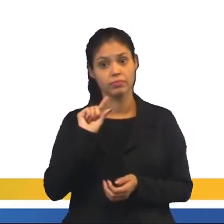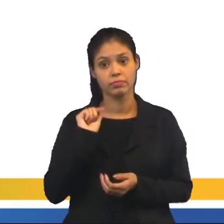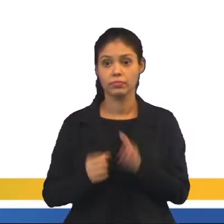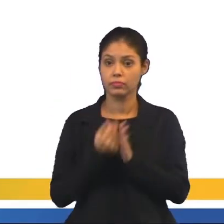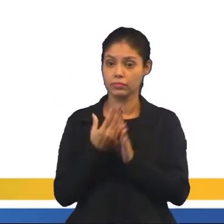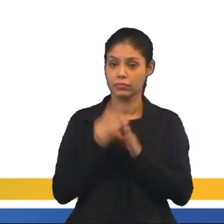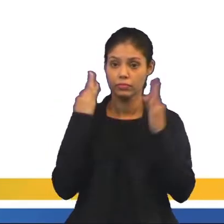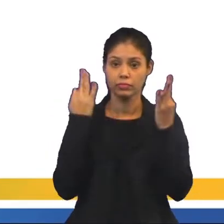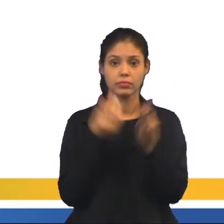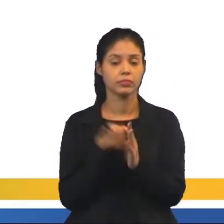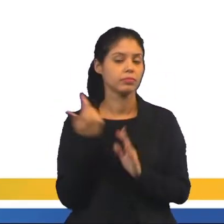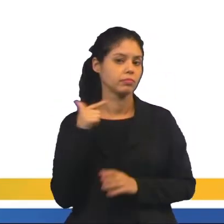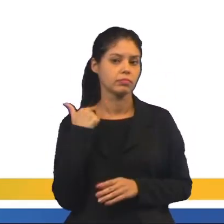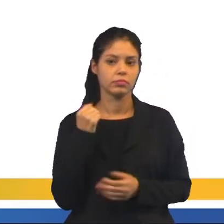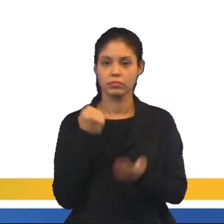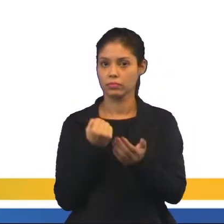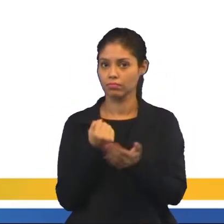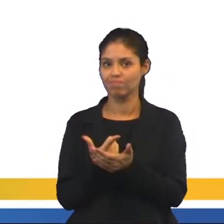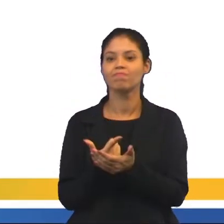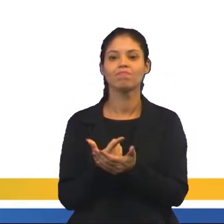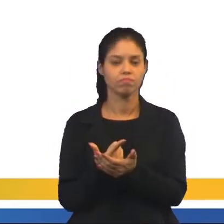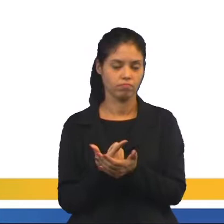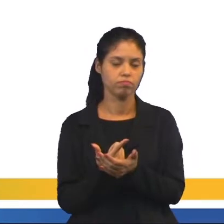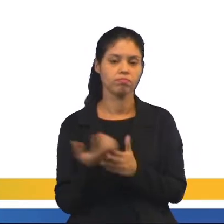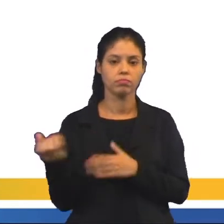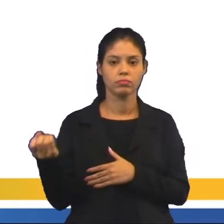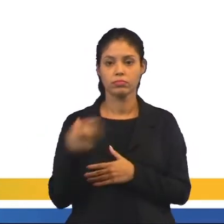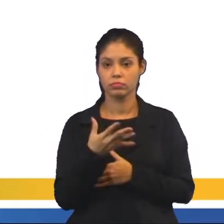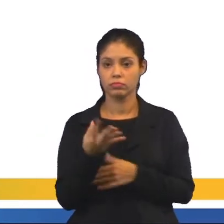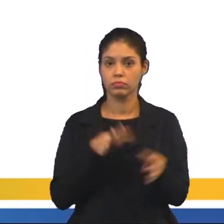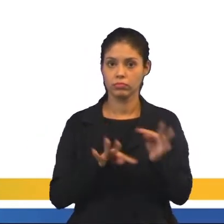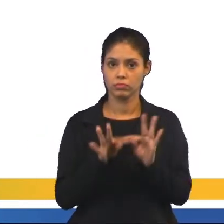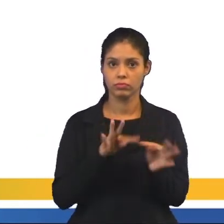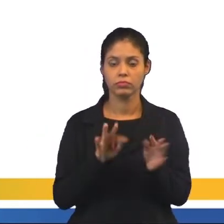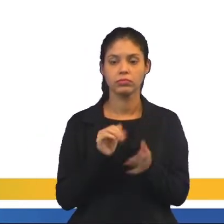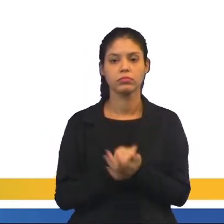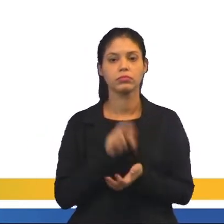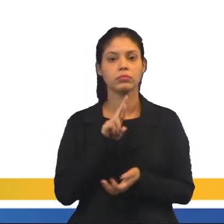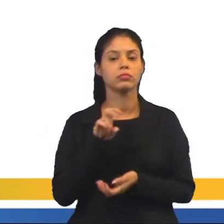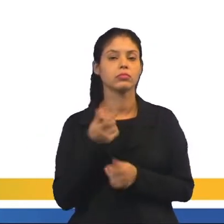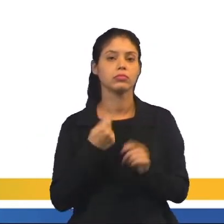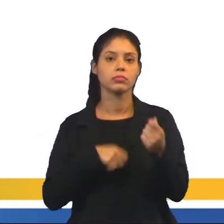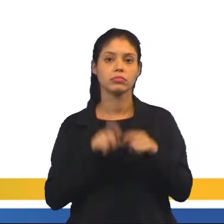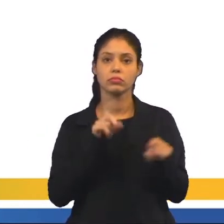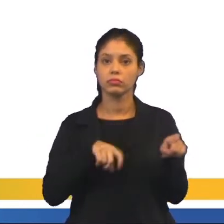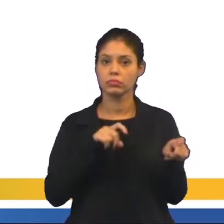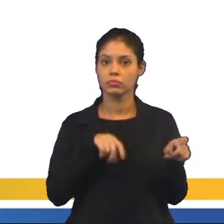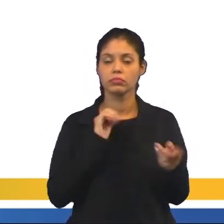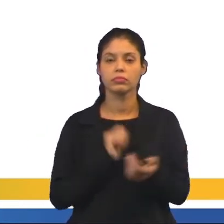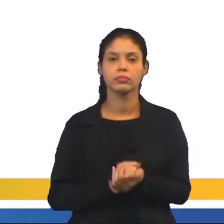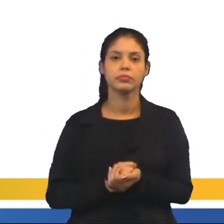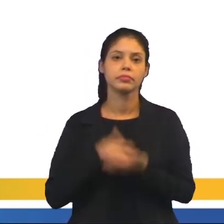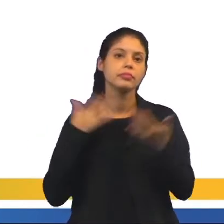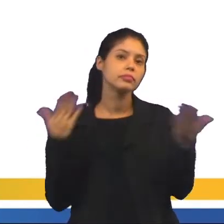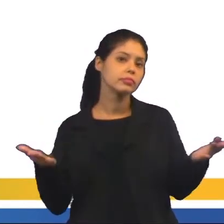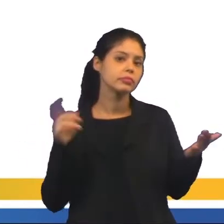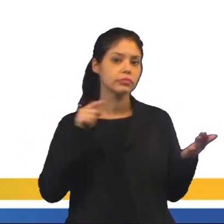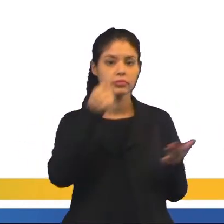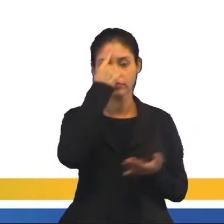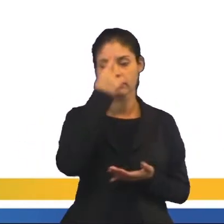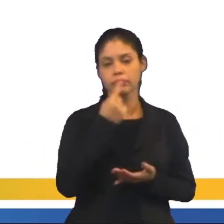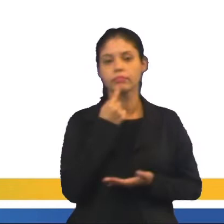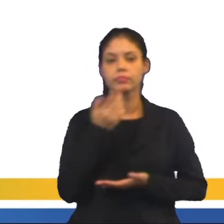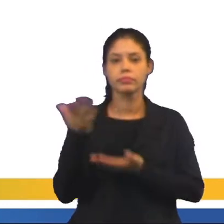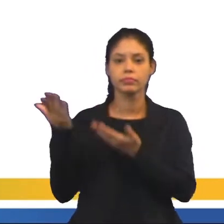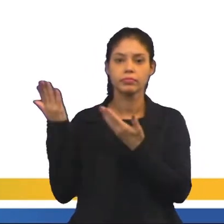produtores familiares que não tiveram condições de competir com as novas tecnologias do agronegócio. E essa figura